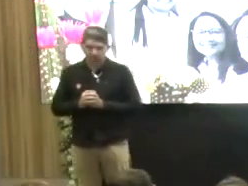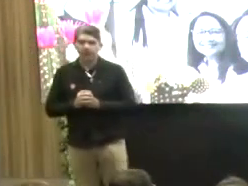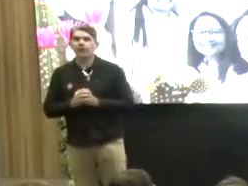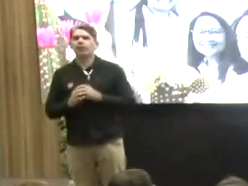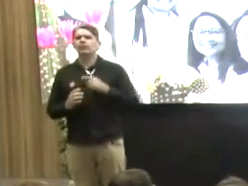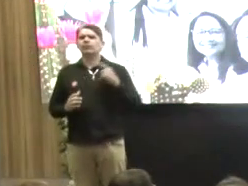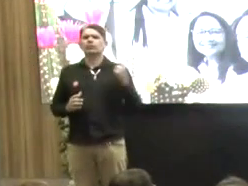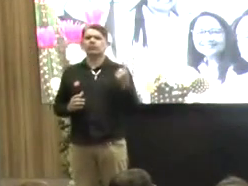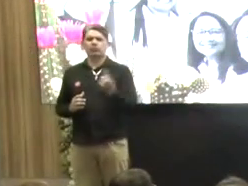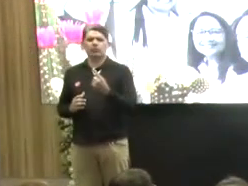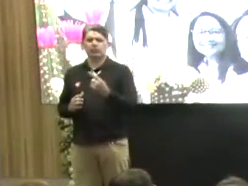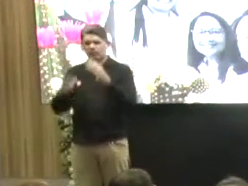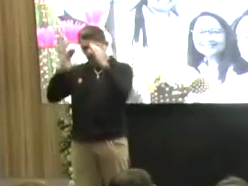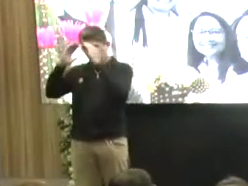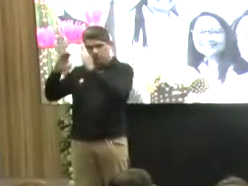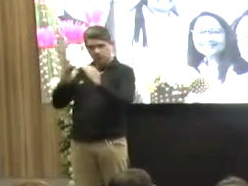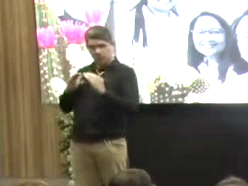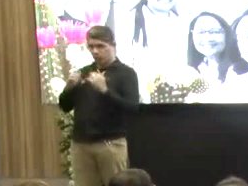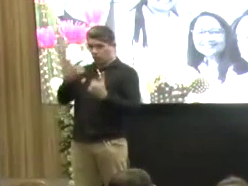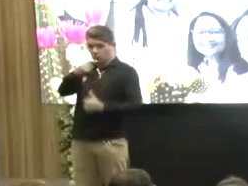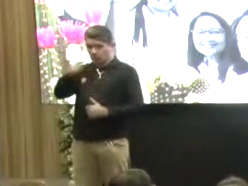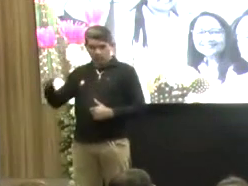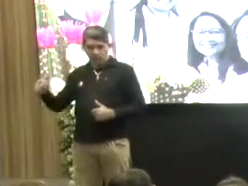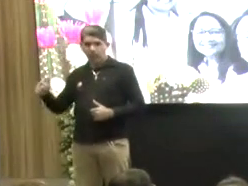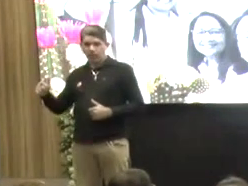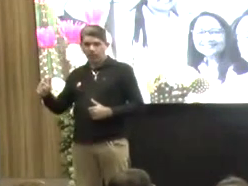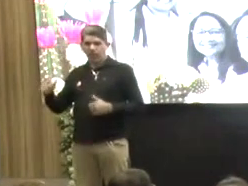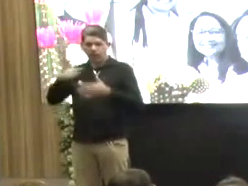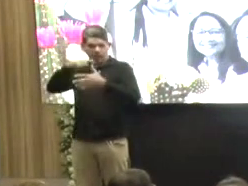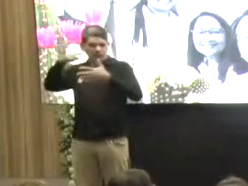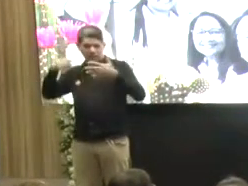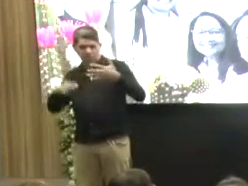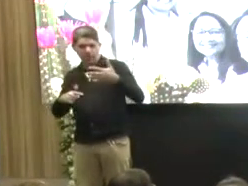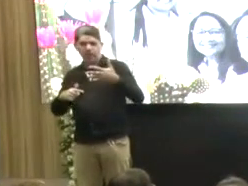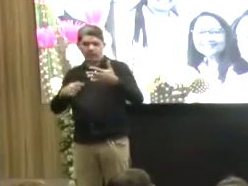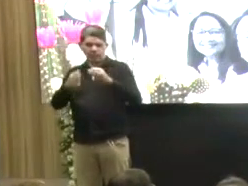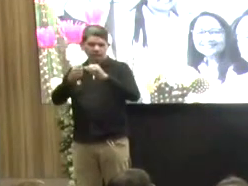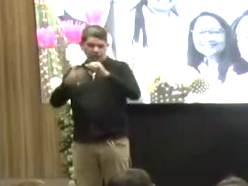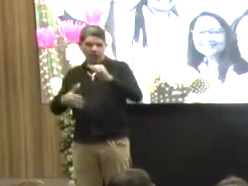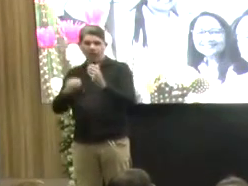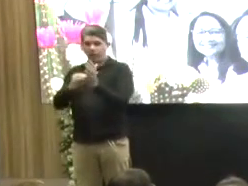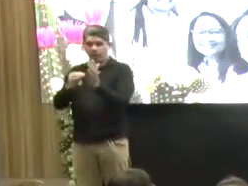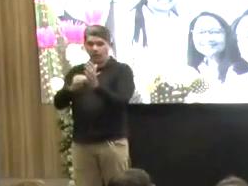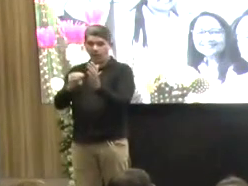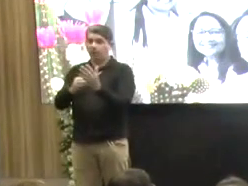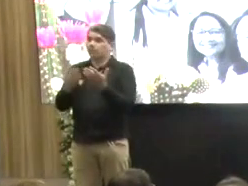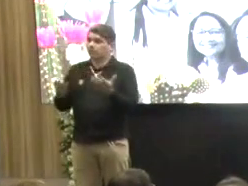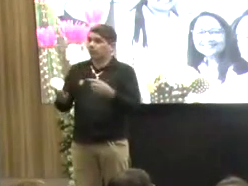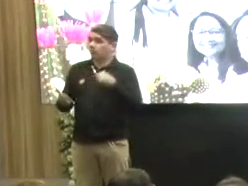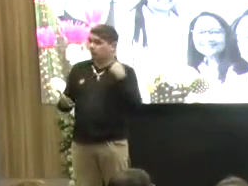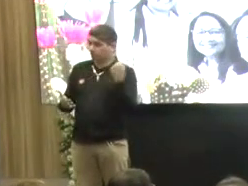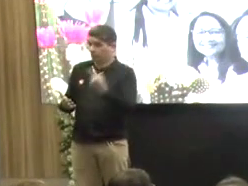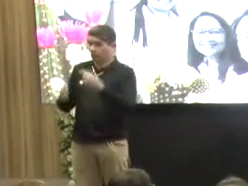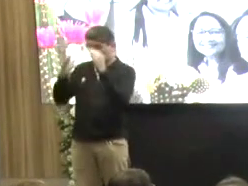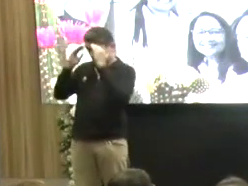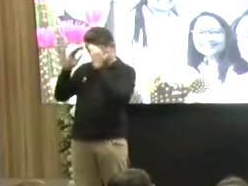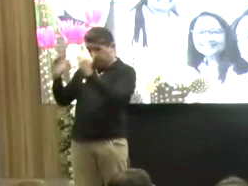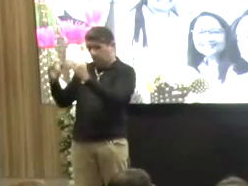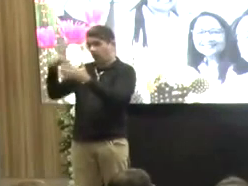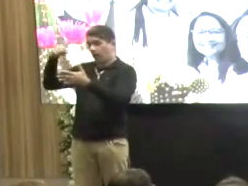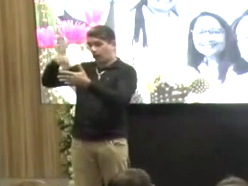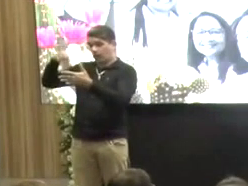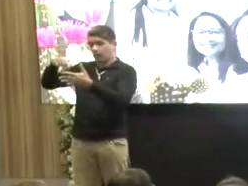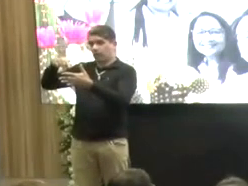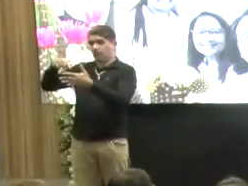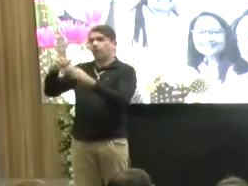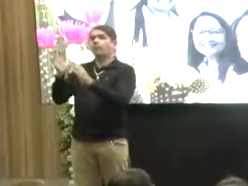tão desrespeitados em muitos aspectos. Então por que nós não nos damos ao respeito de dizer, nesta escola o projeto educativo é esse aqui?